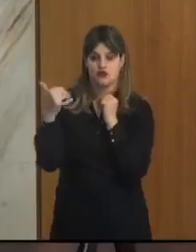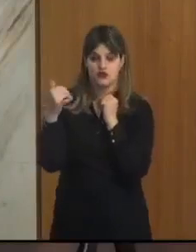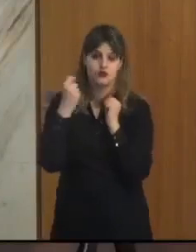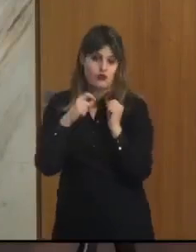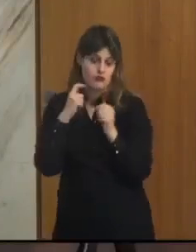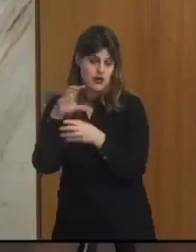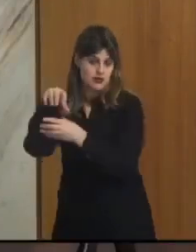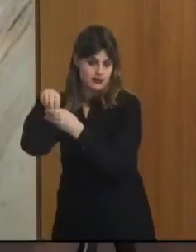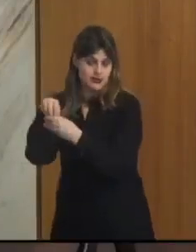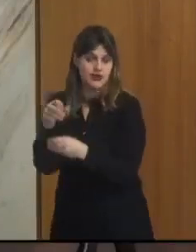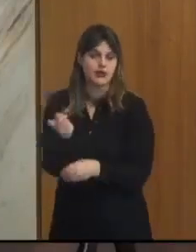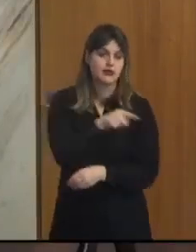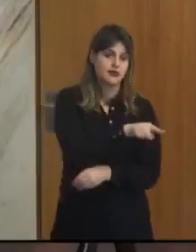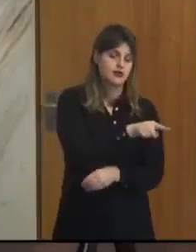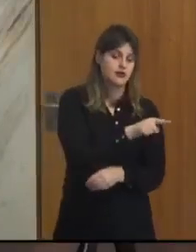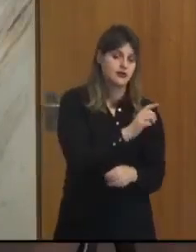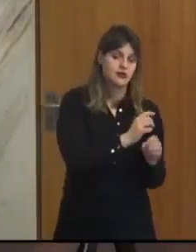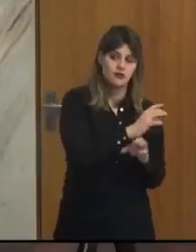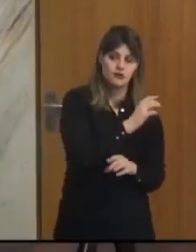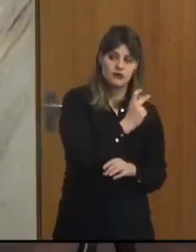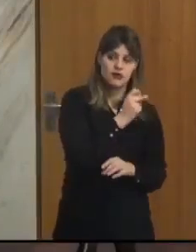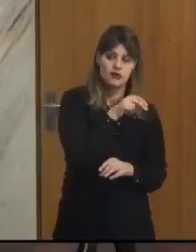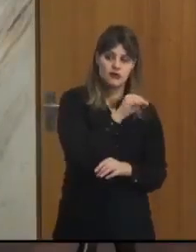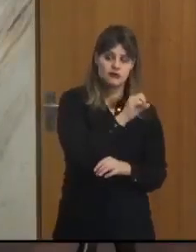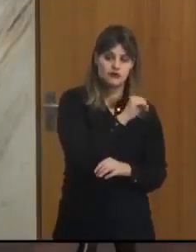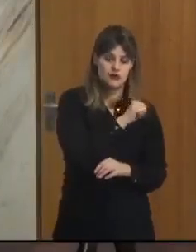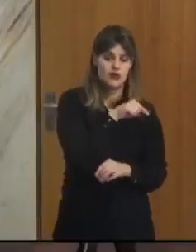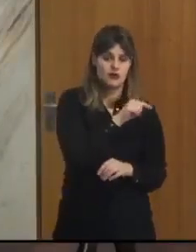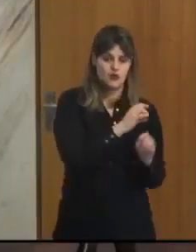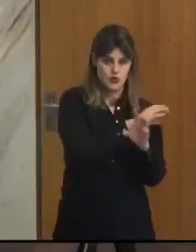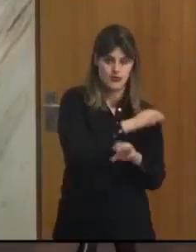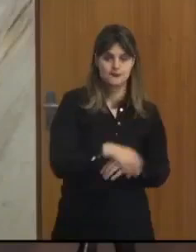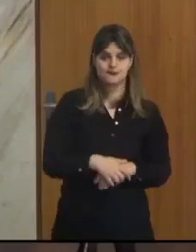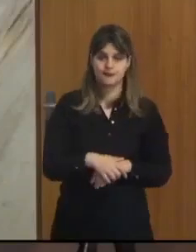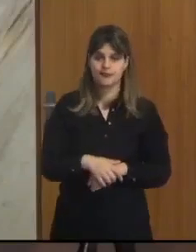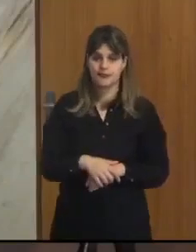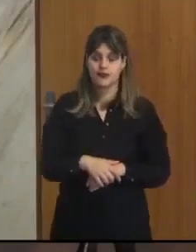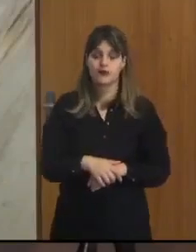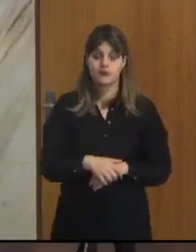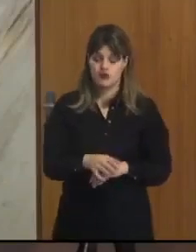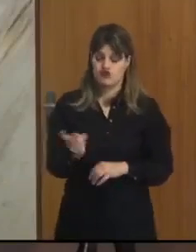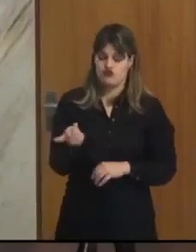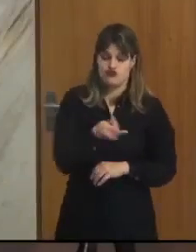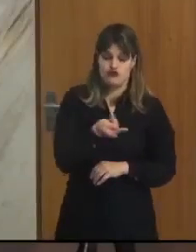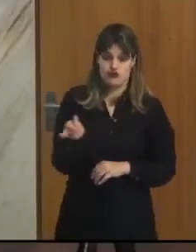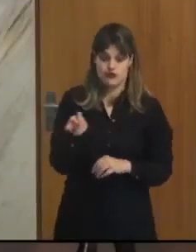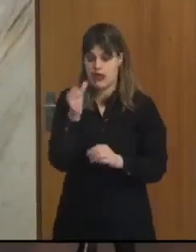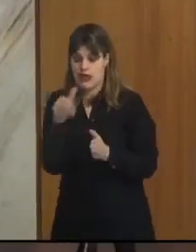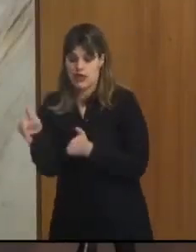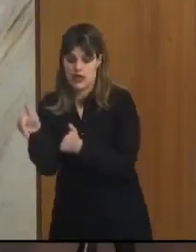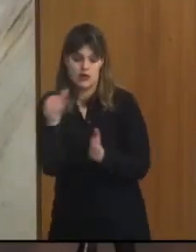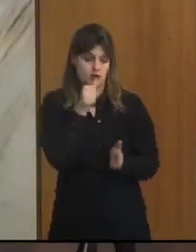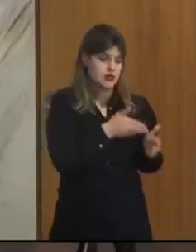o Anços na Redinha, não é? O rio Anços na Redinha. E estes dois rios, que vão formatando